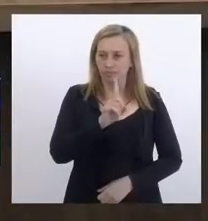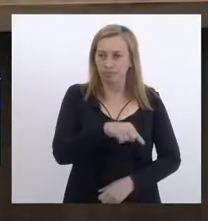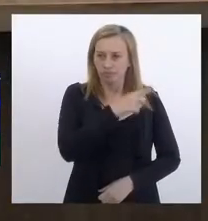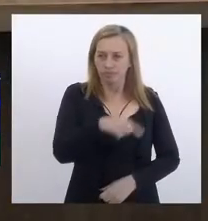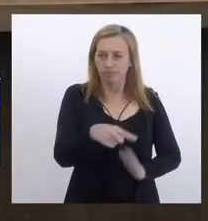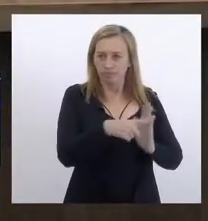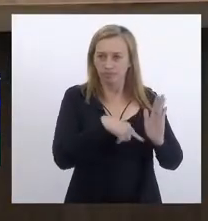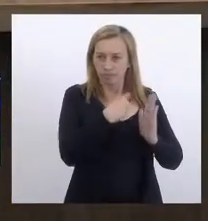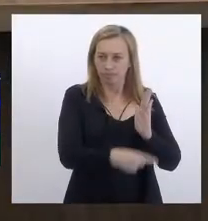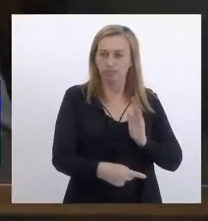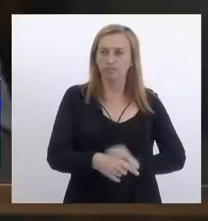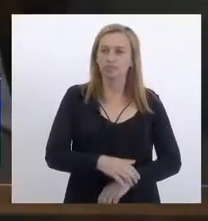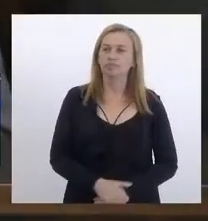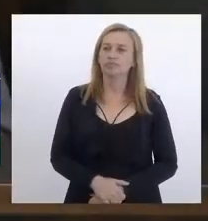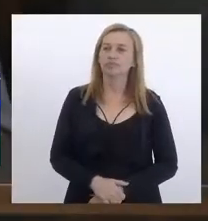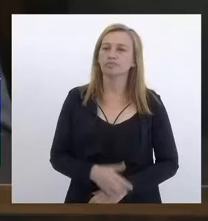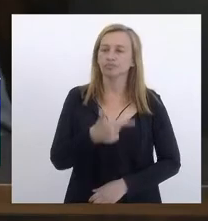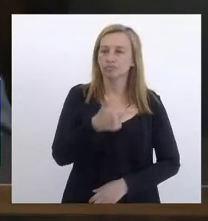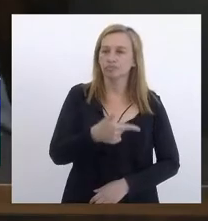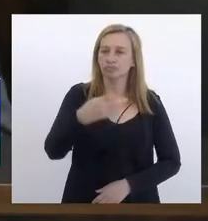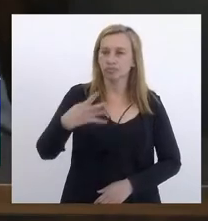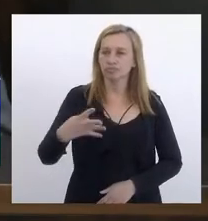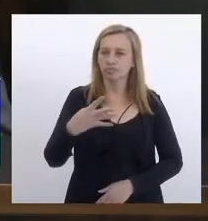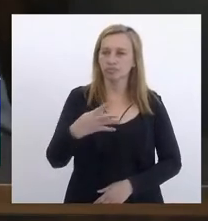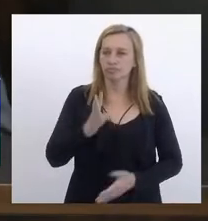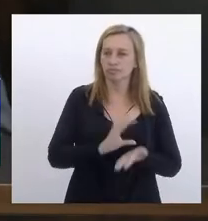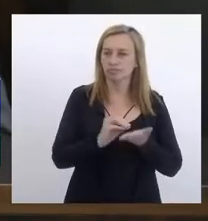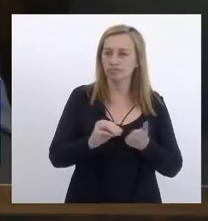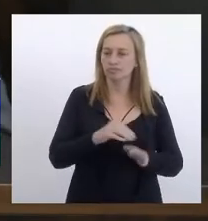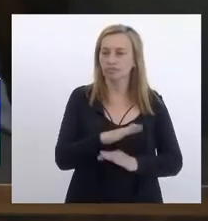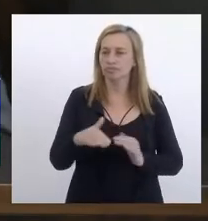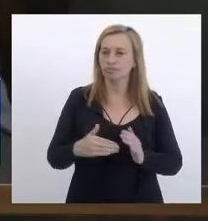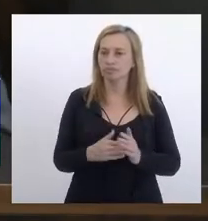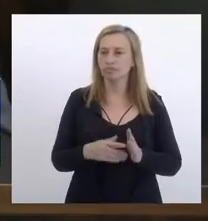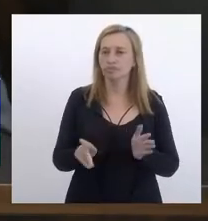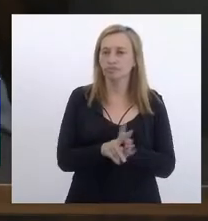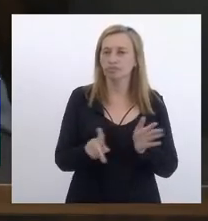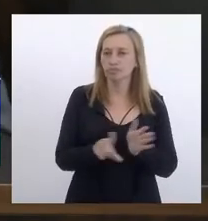rejeição do veto. 24º da pauta, veto total aposto